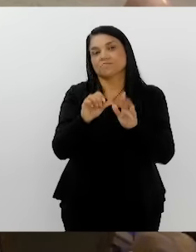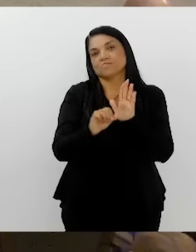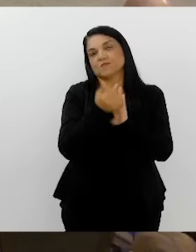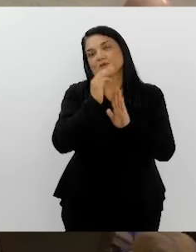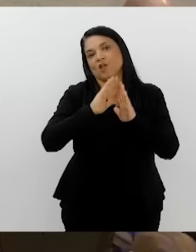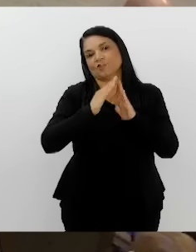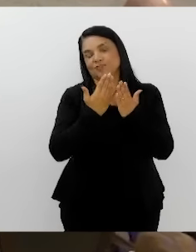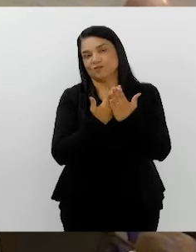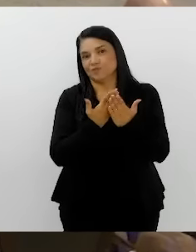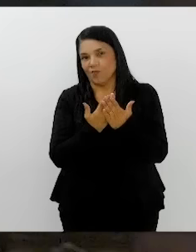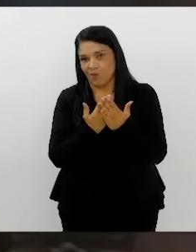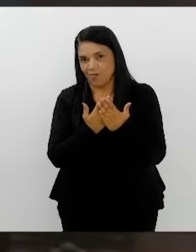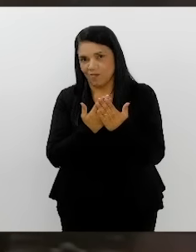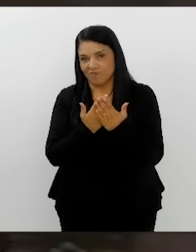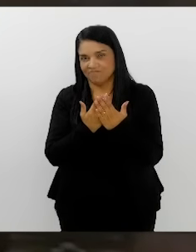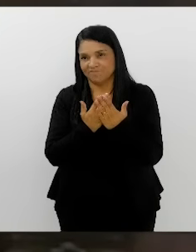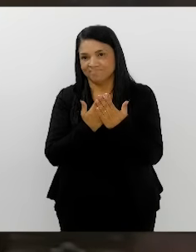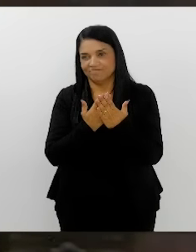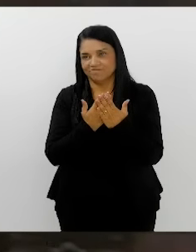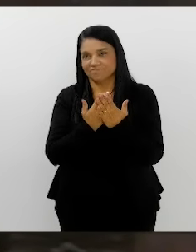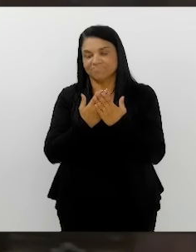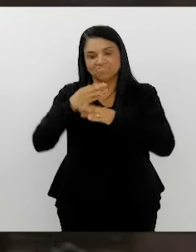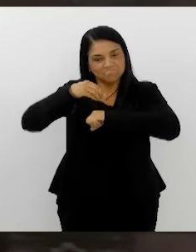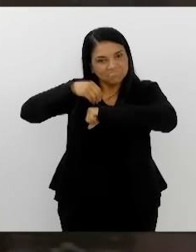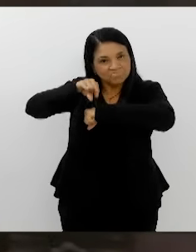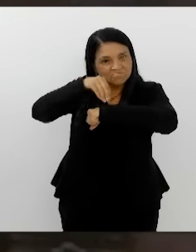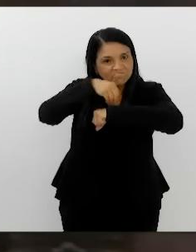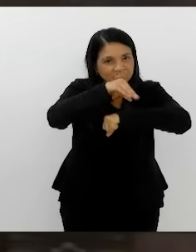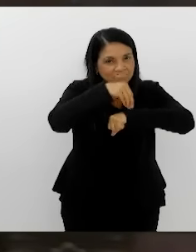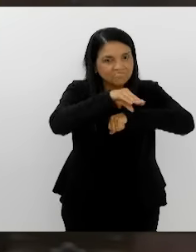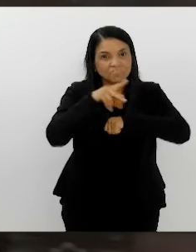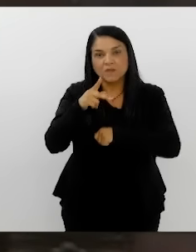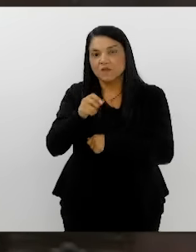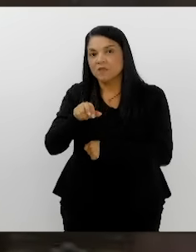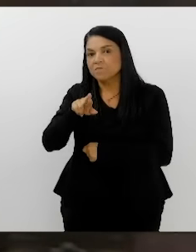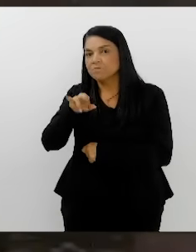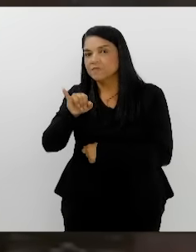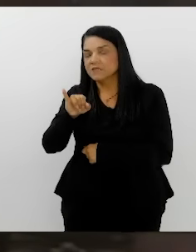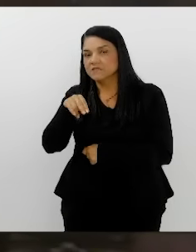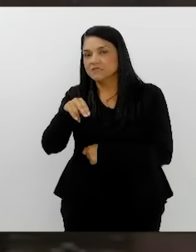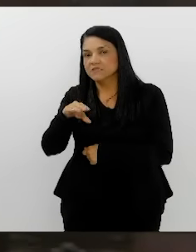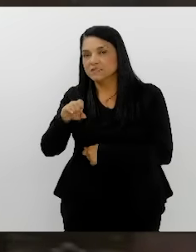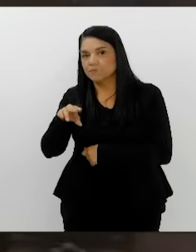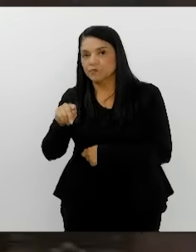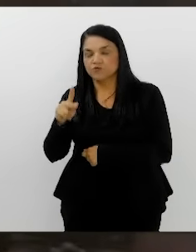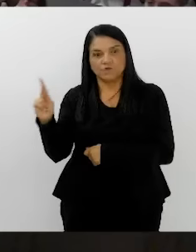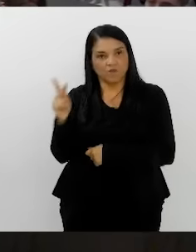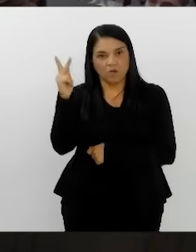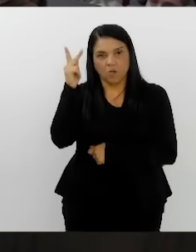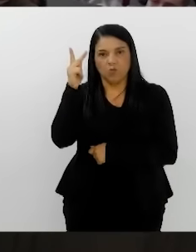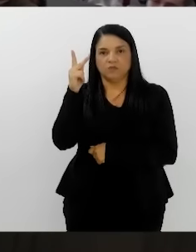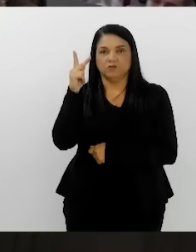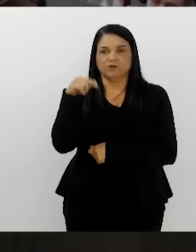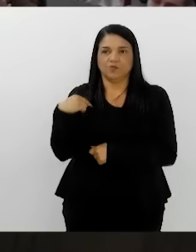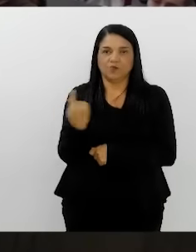nós possamos levar esses princípios e valores que nós estamos defendendo aqui.